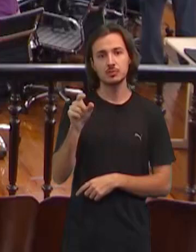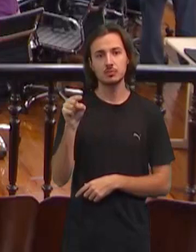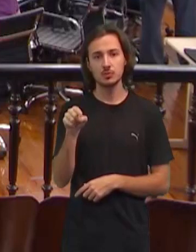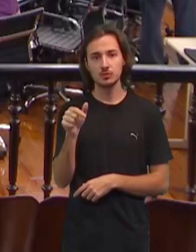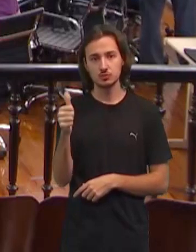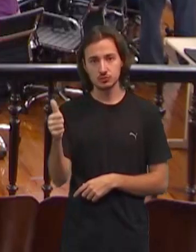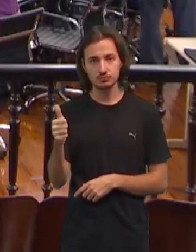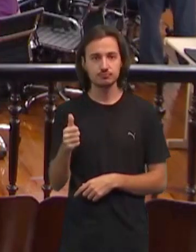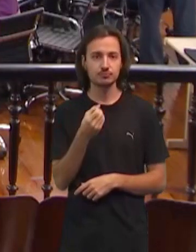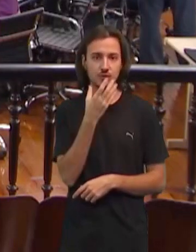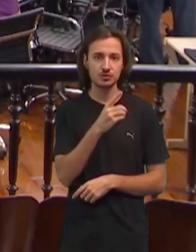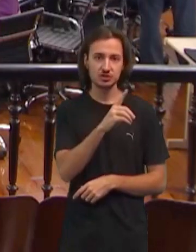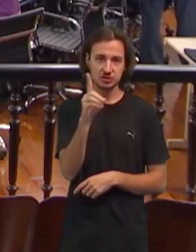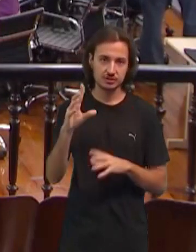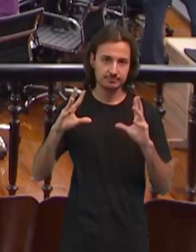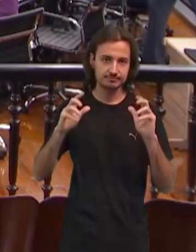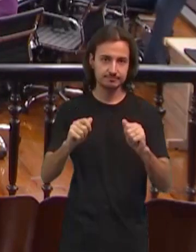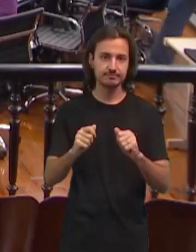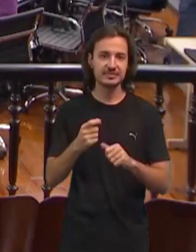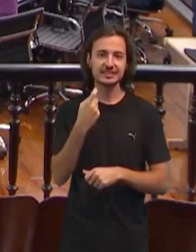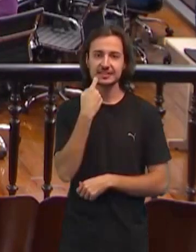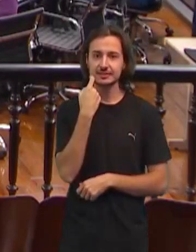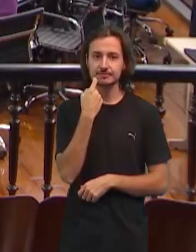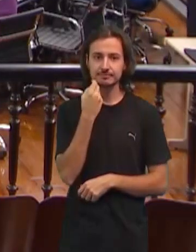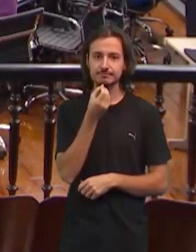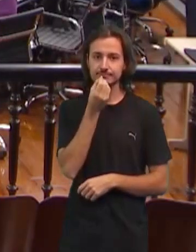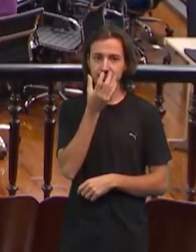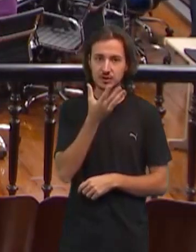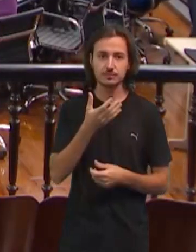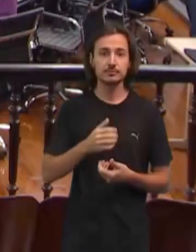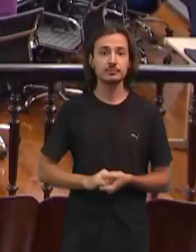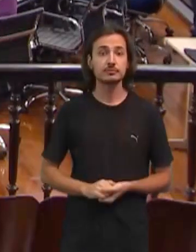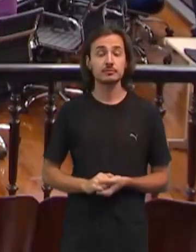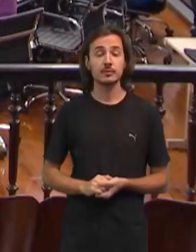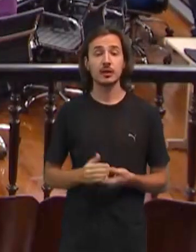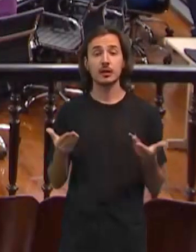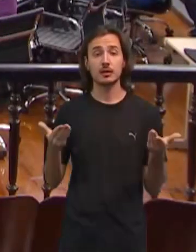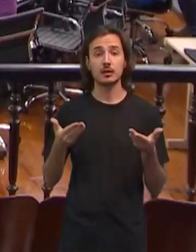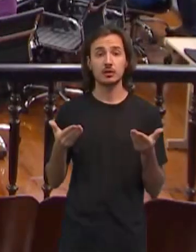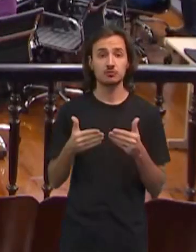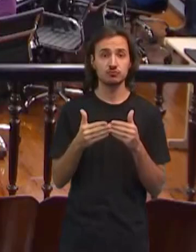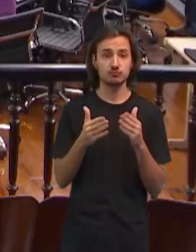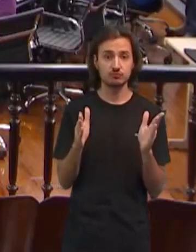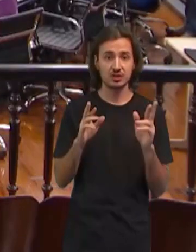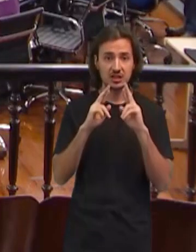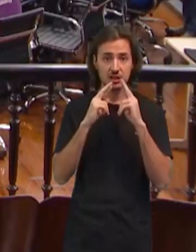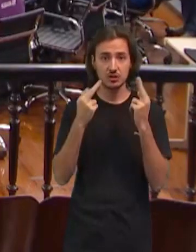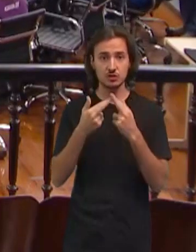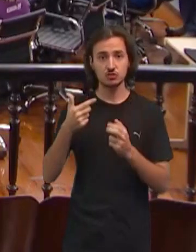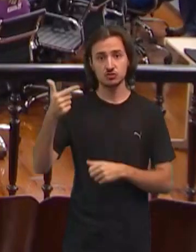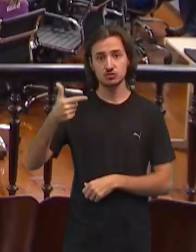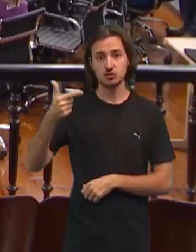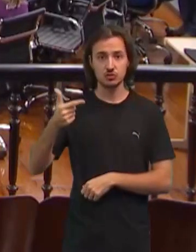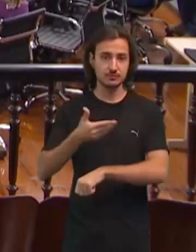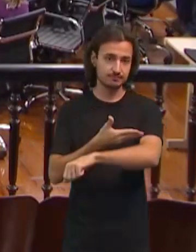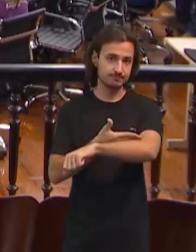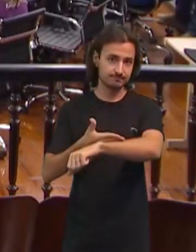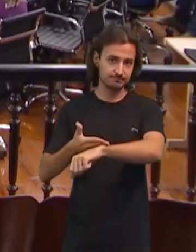todos e uma ótima sexta-feira. Vamos dar início, então, à abertura da segunda reunião ordinária